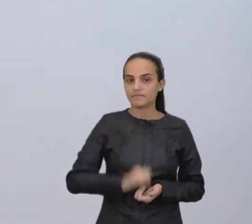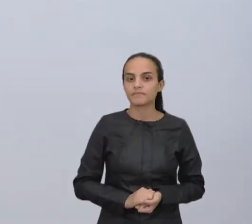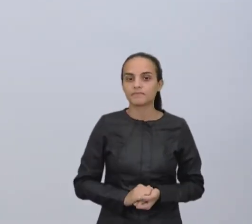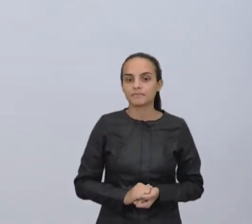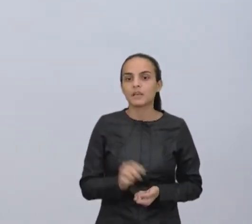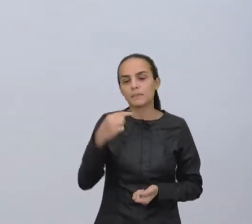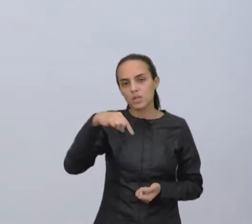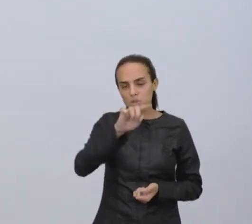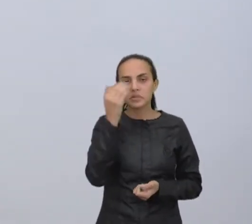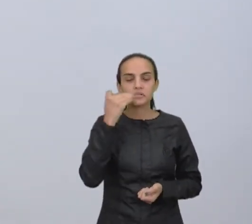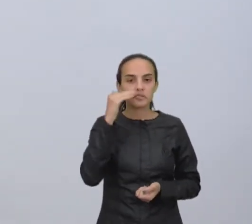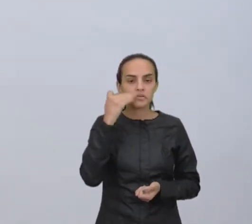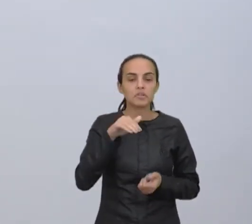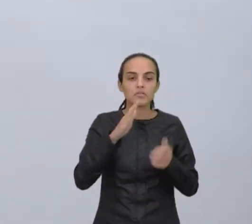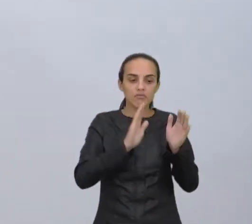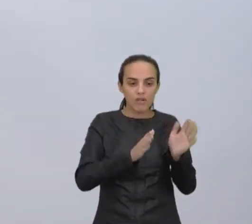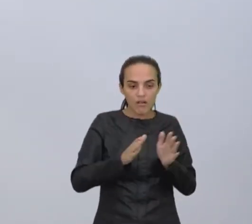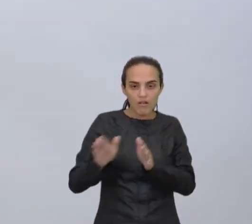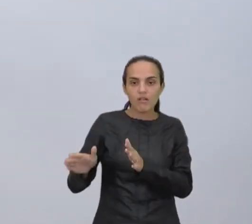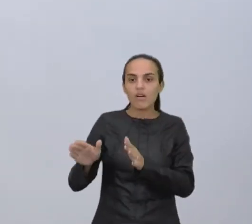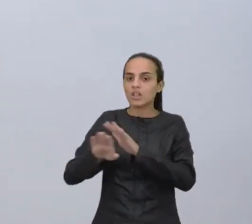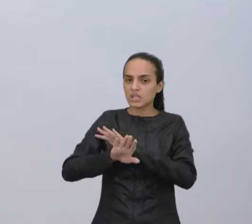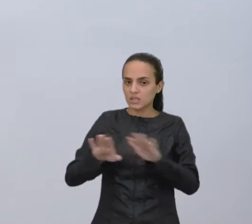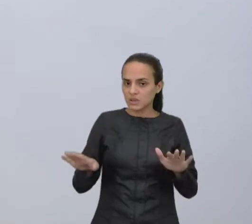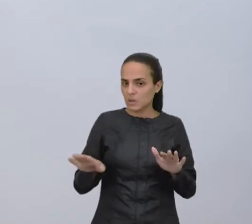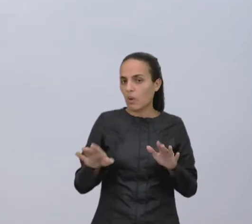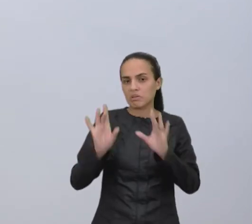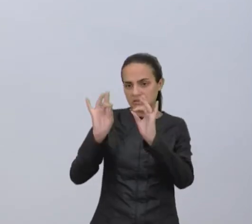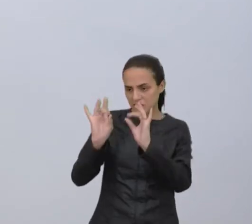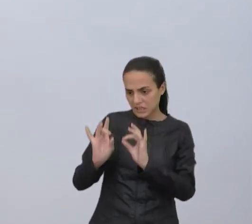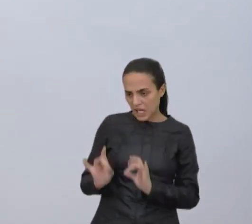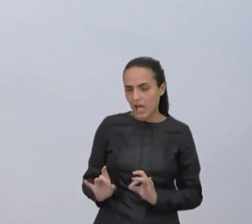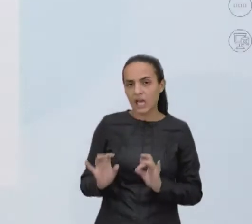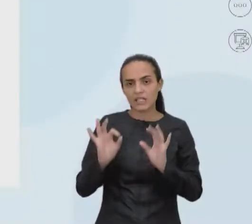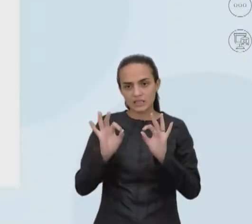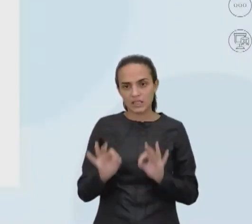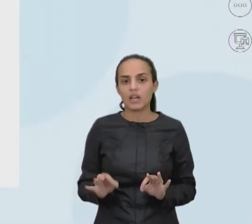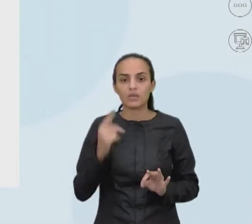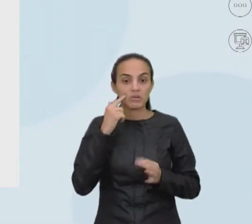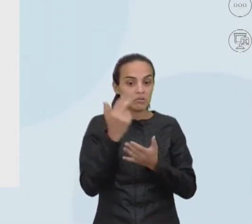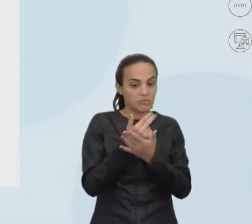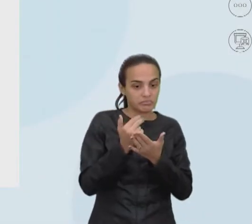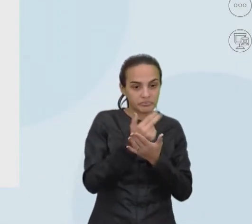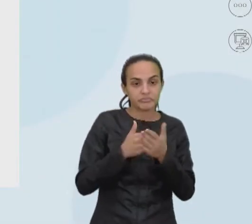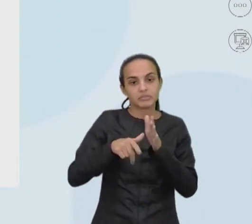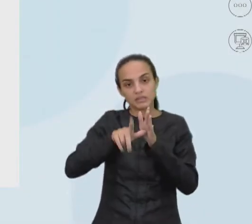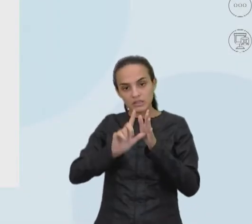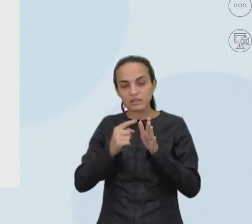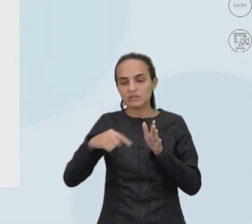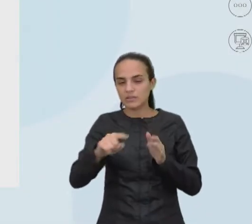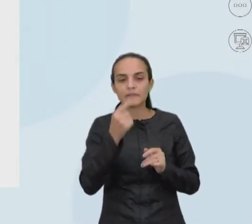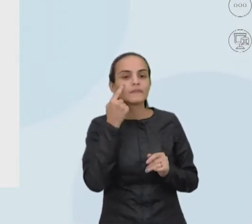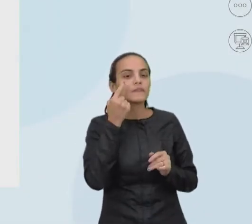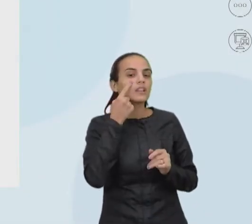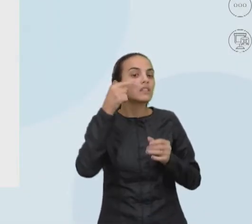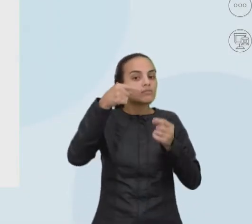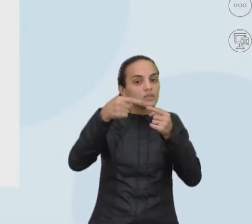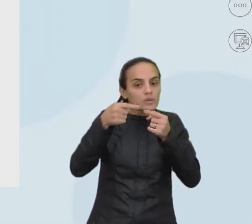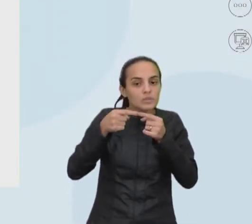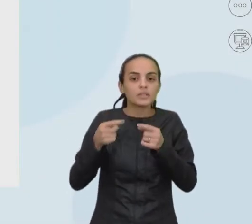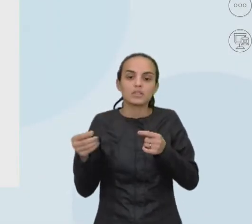Aqui, para a gente entender por setor, né, também é só mais um detalhamento da figura anterior, né? Então, a gente vê a presença